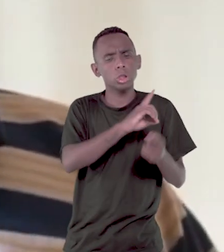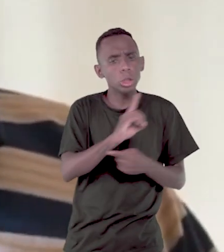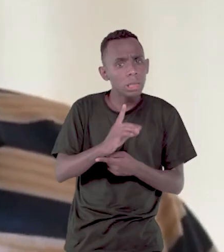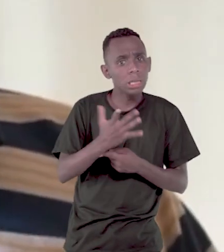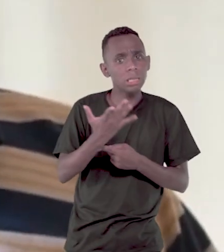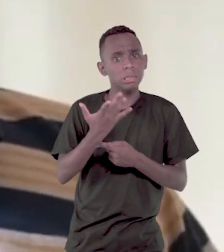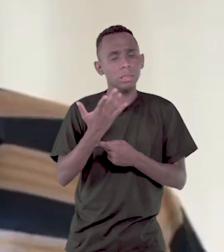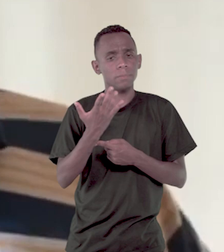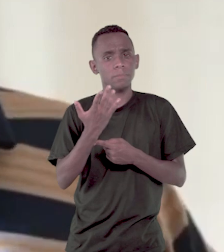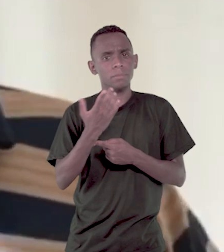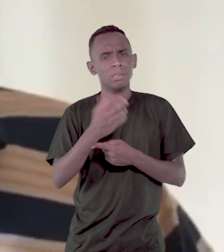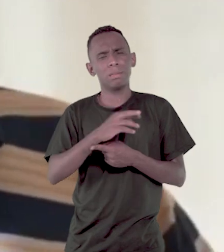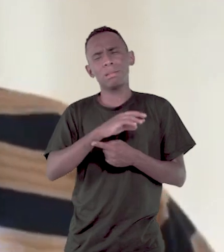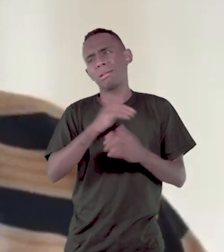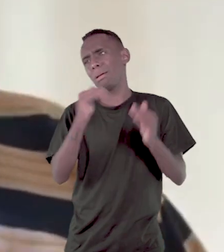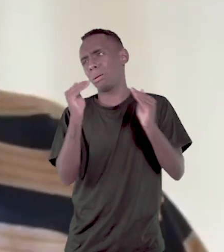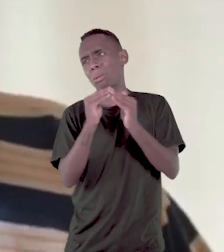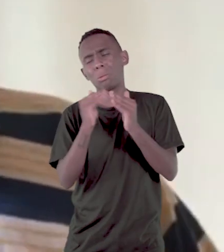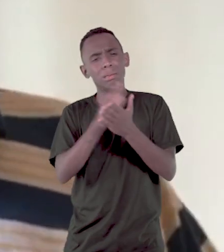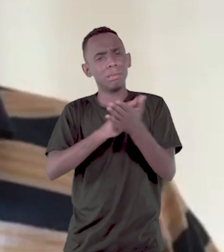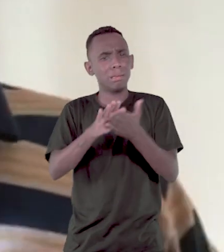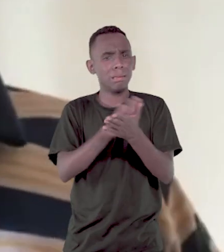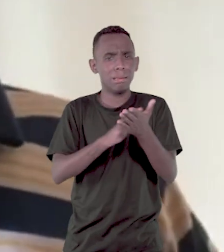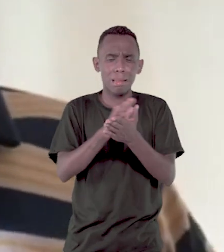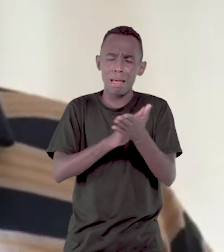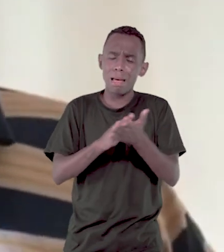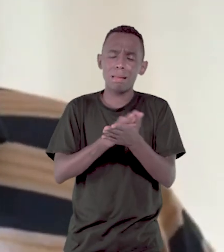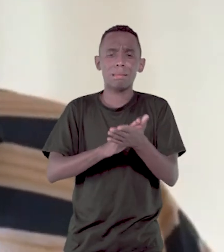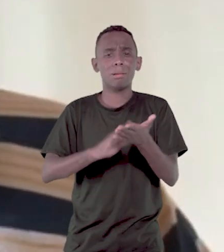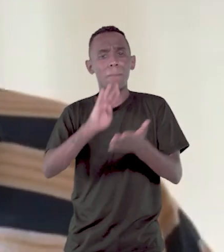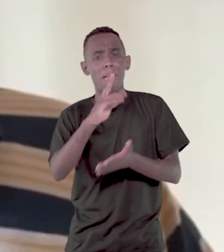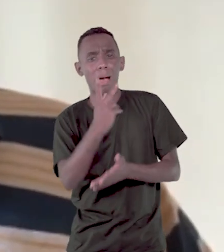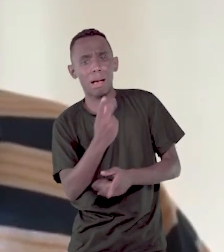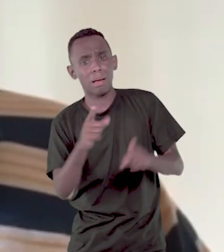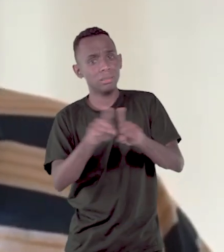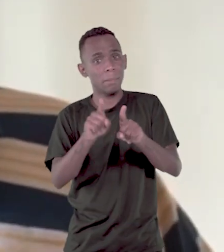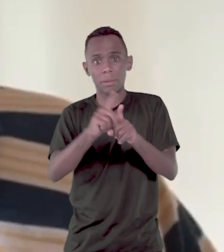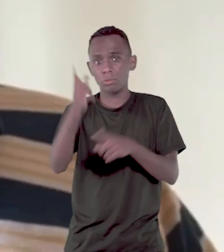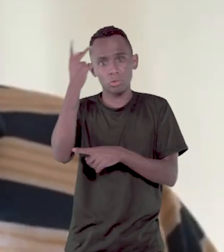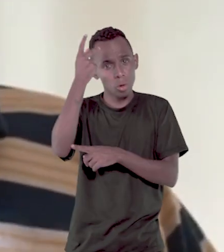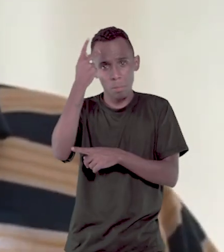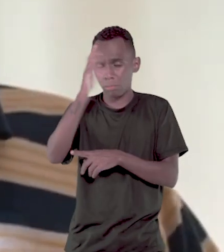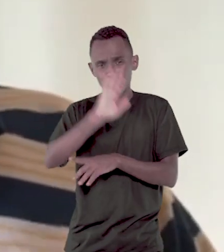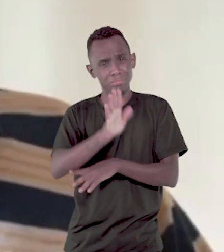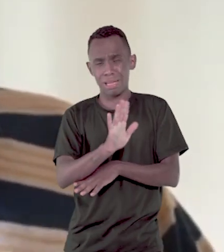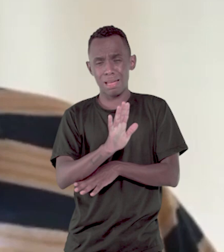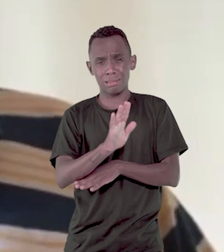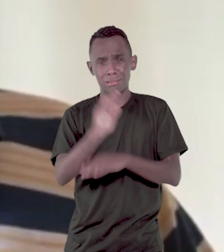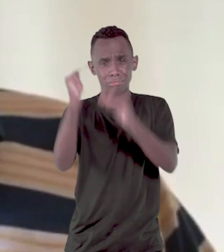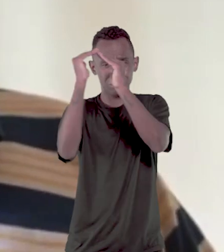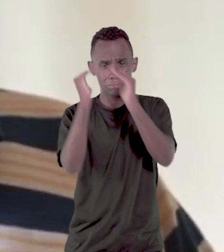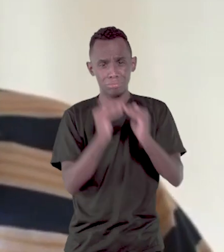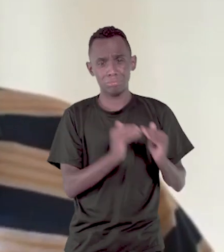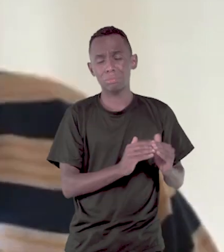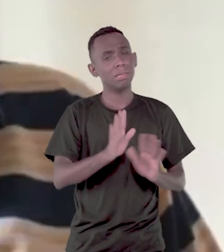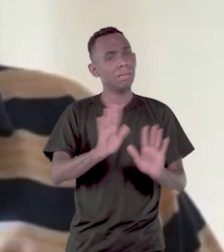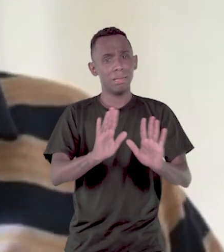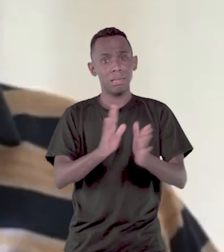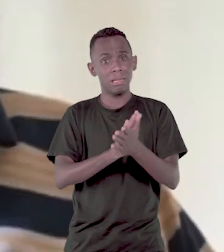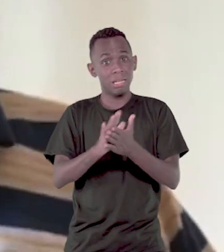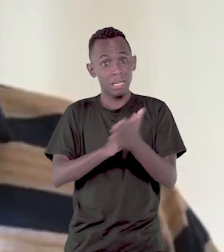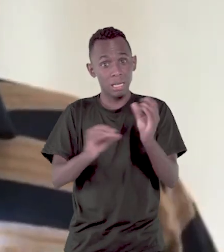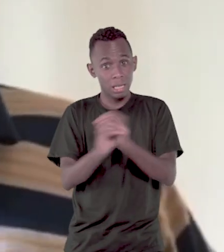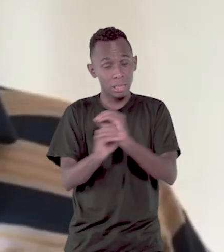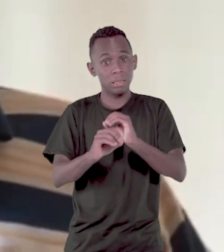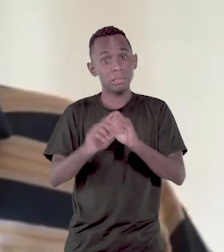ver com o Rio de Janeiro, com Belo Horizonte, não tem nada a ver com São Paulo, né? Então, são vários modernismos, né? Eu, pelo